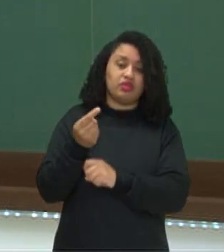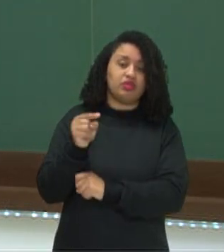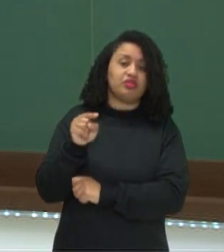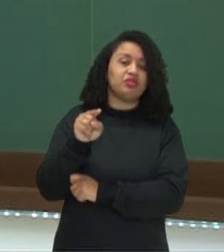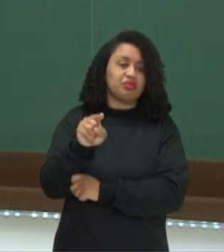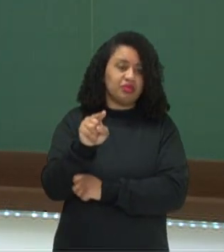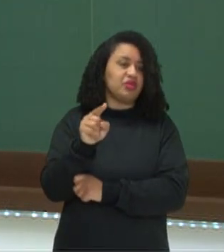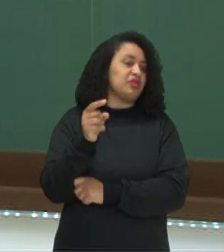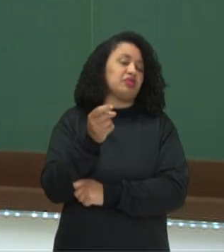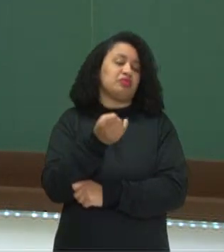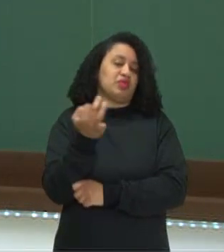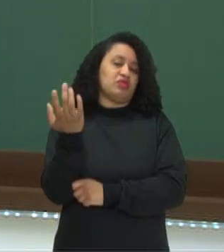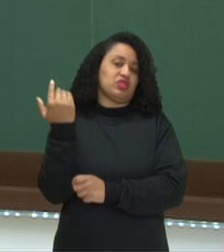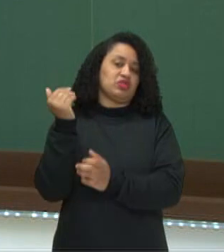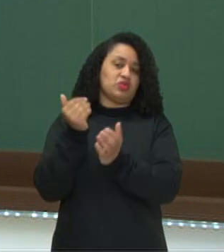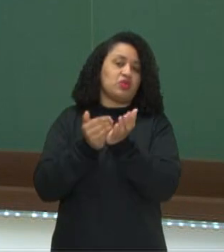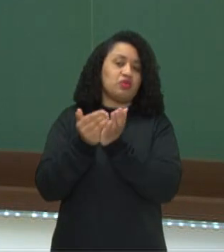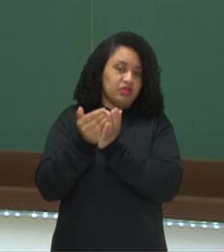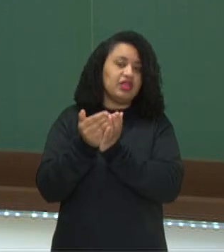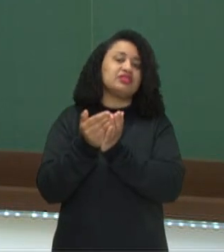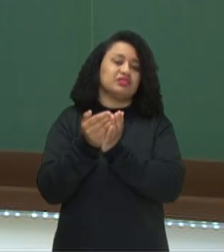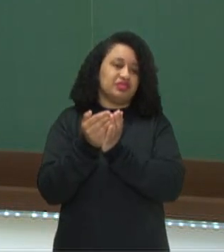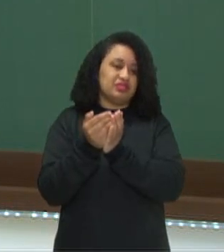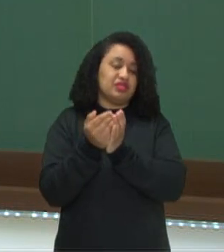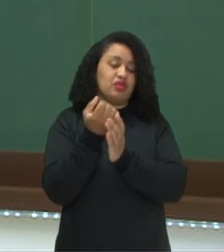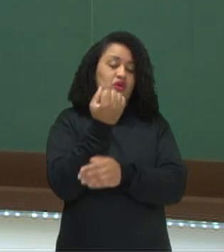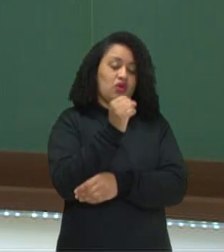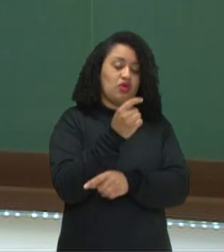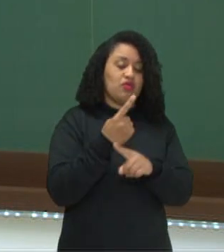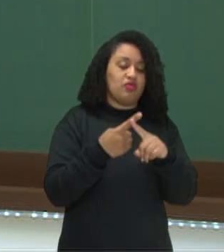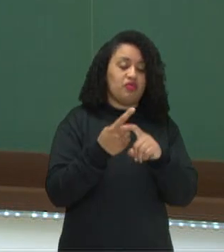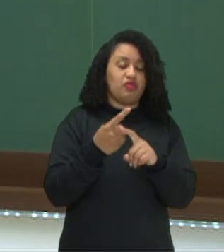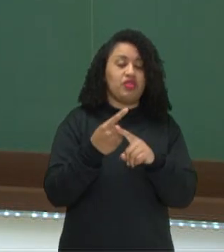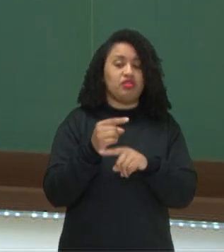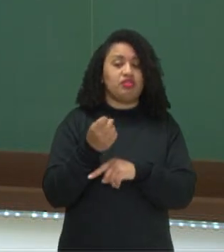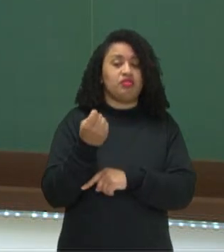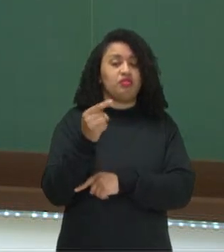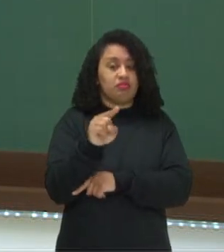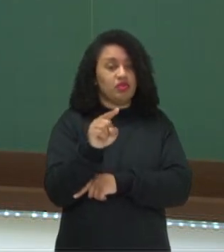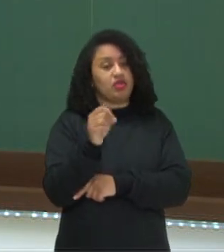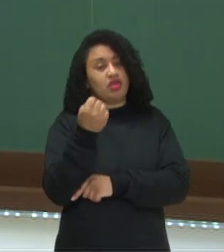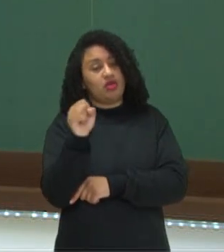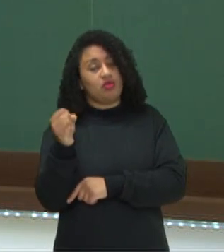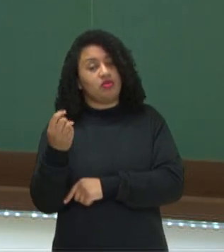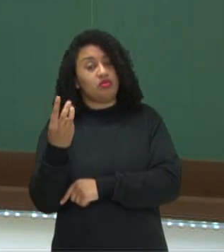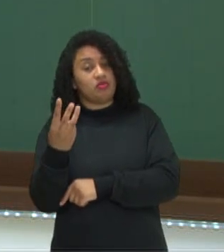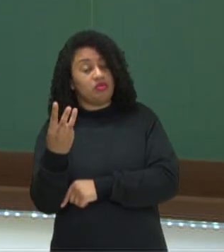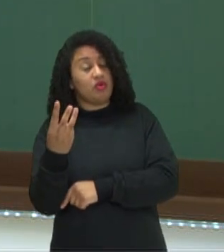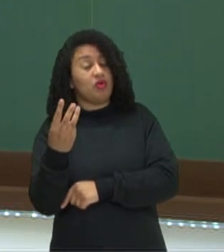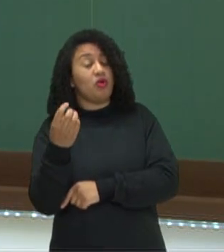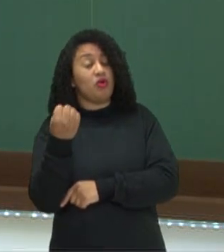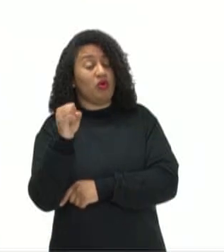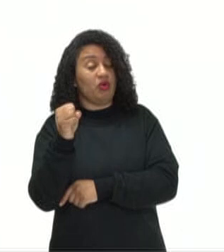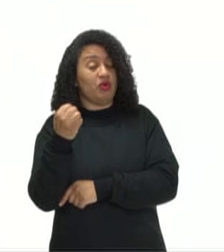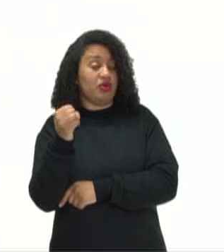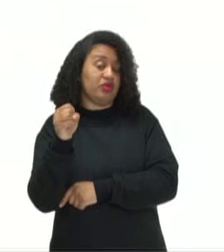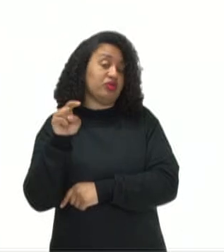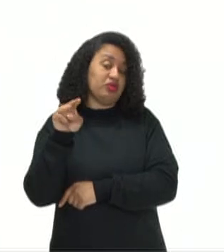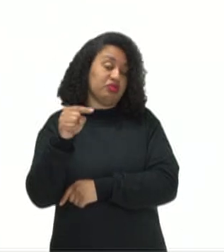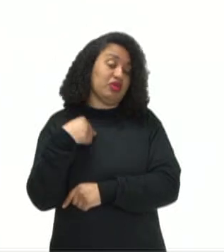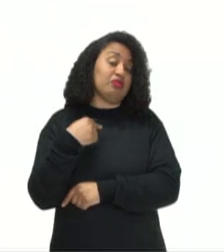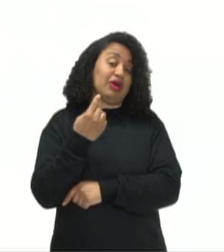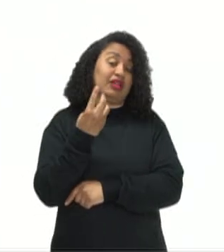pela quantidade inicial. 8 vezes 1.000, que daria 8.000 na terceira hora. Então, aqui, 2 elevado na